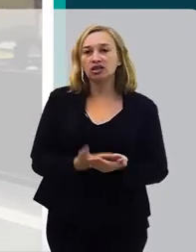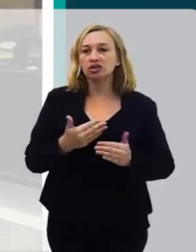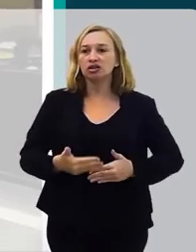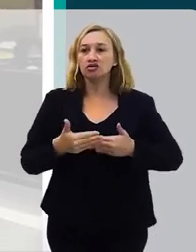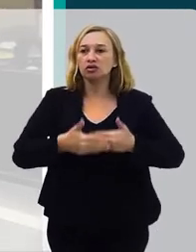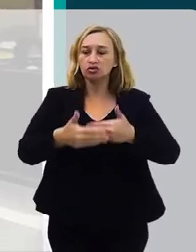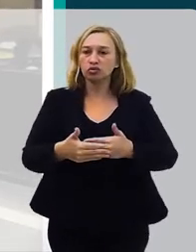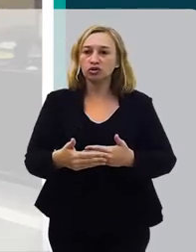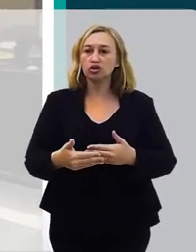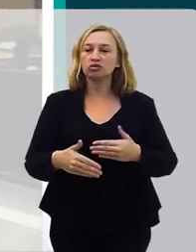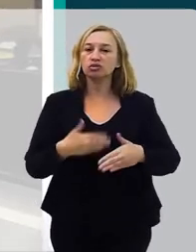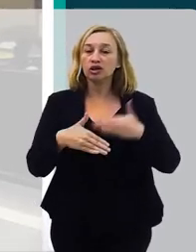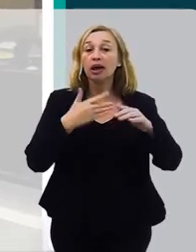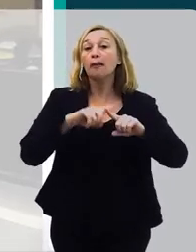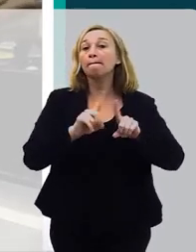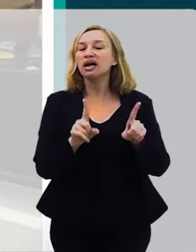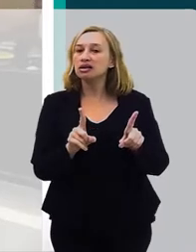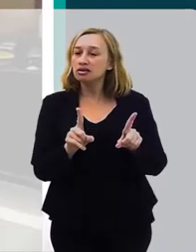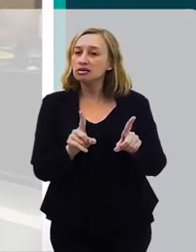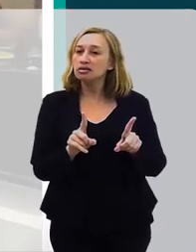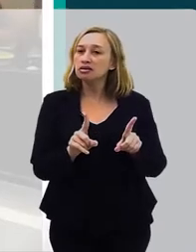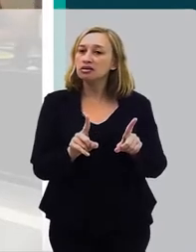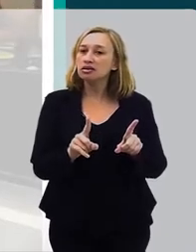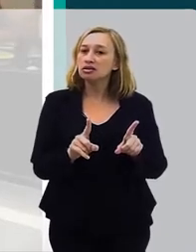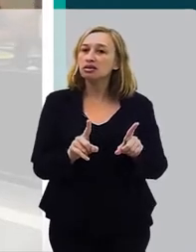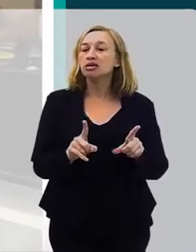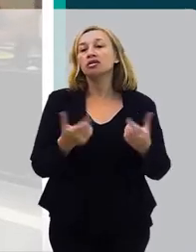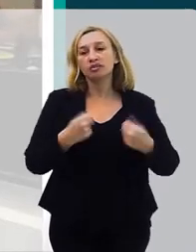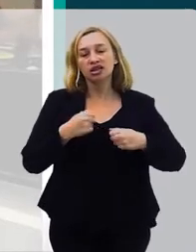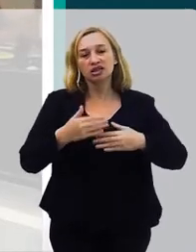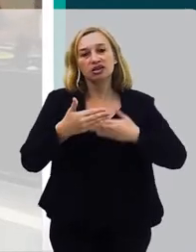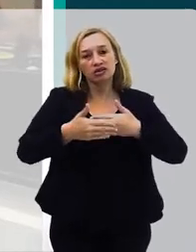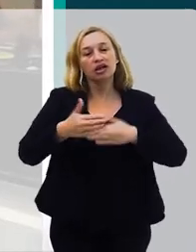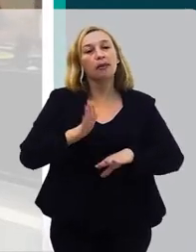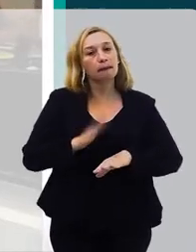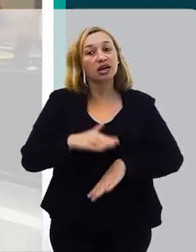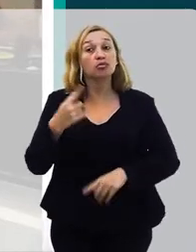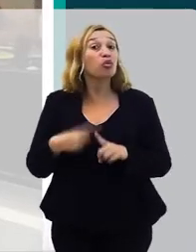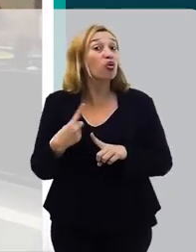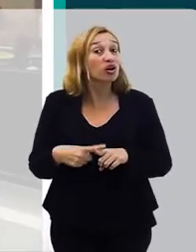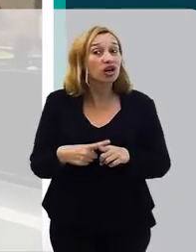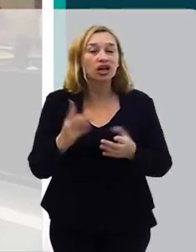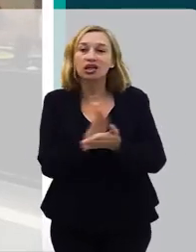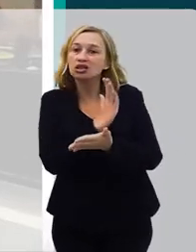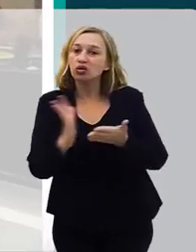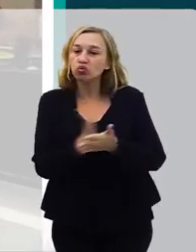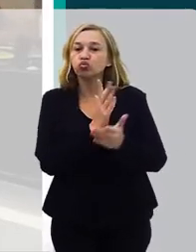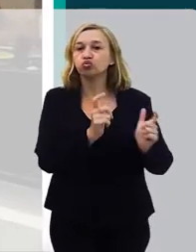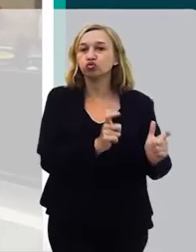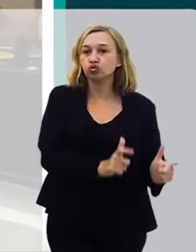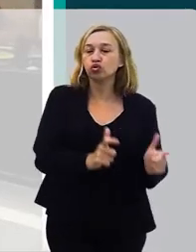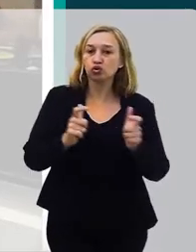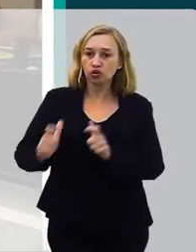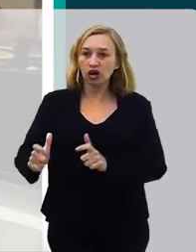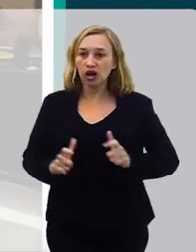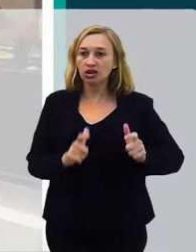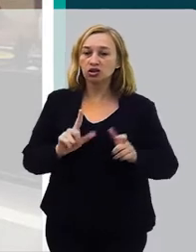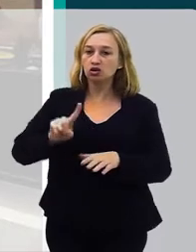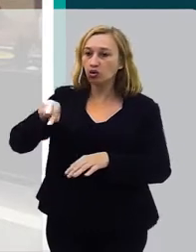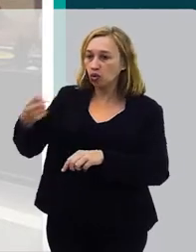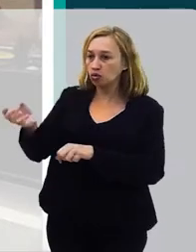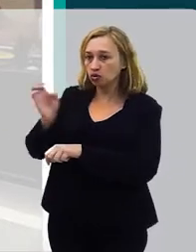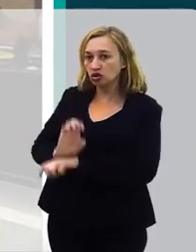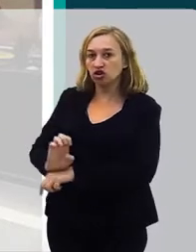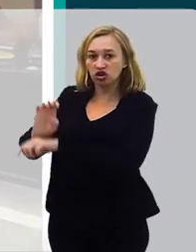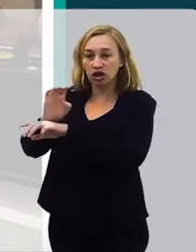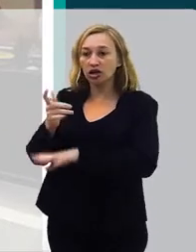nesse processo, mas ainda a gente precisa avançar mais, porque em alguns lugares, né, em outros